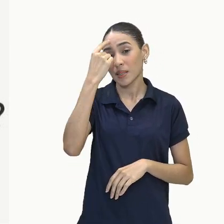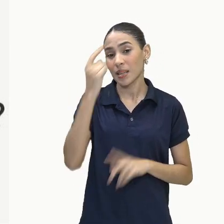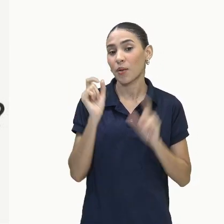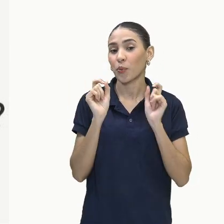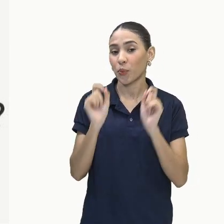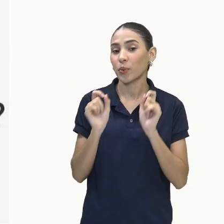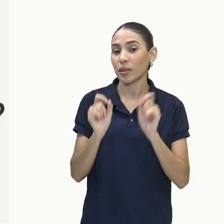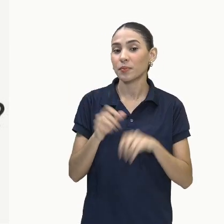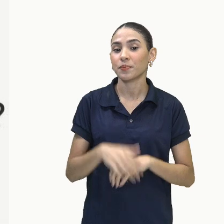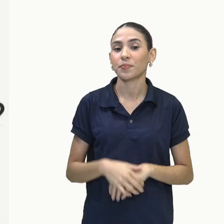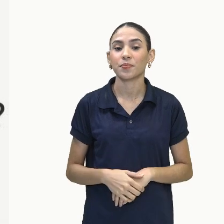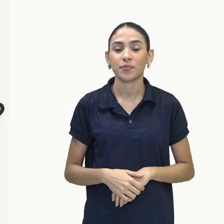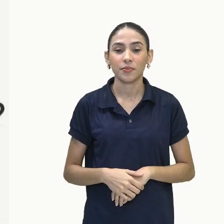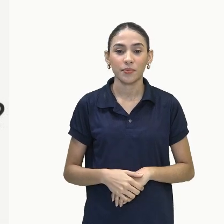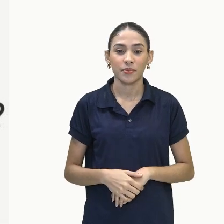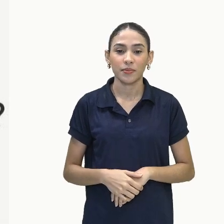seguinte.